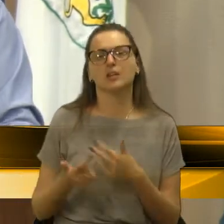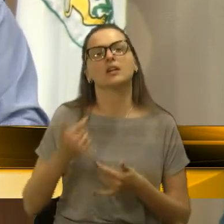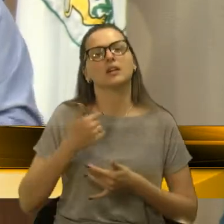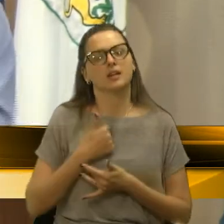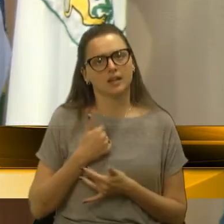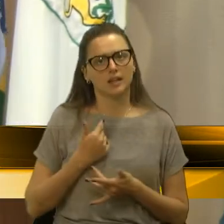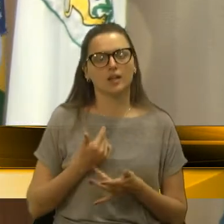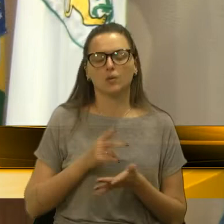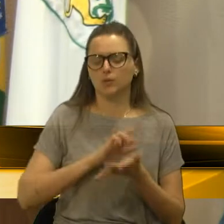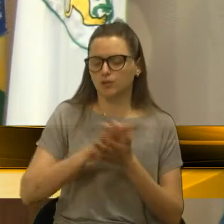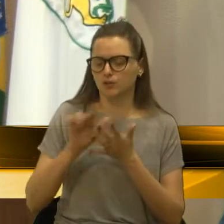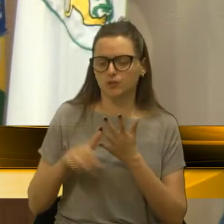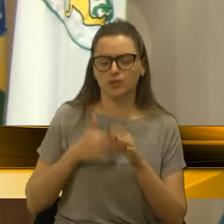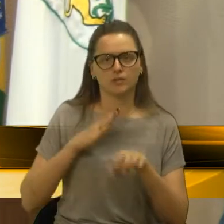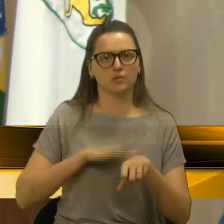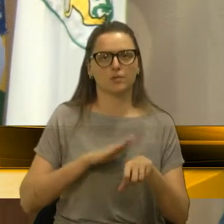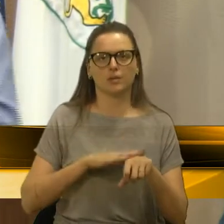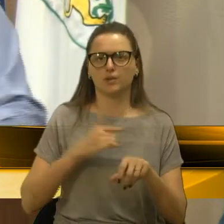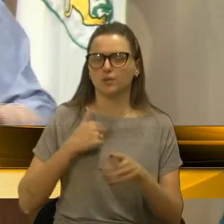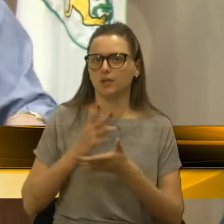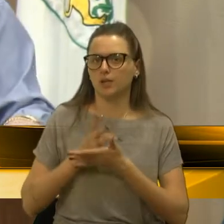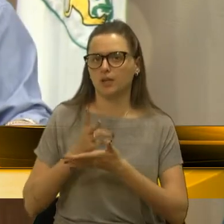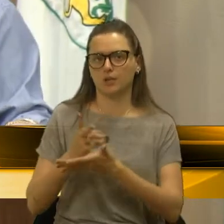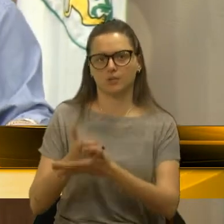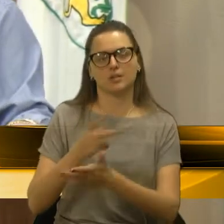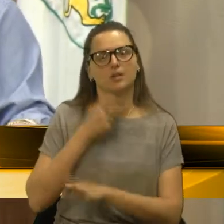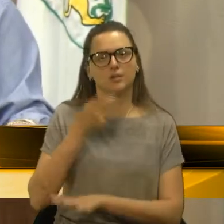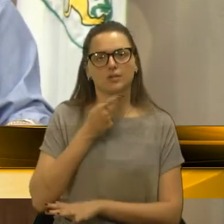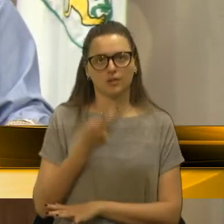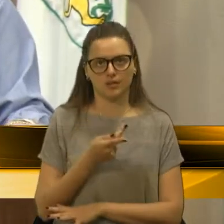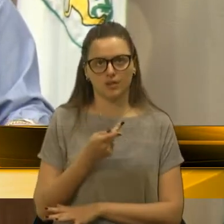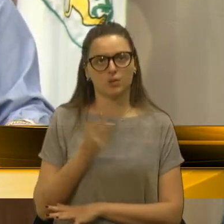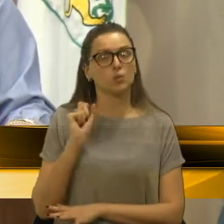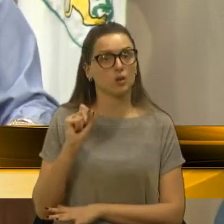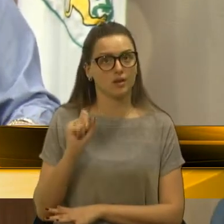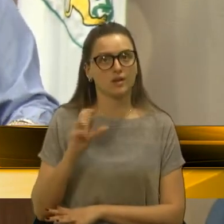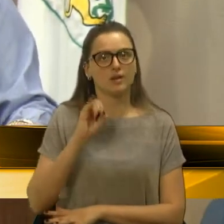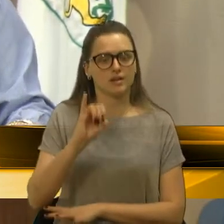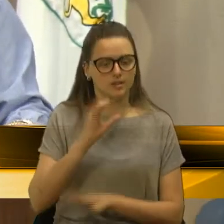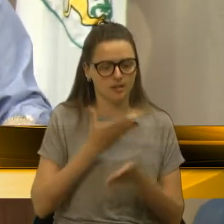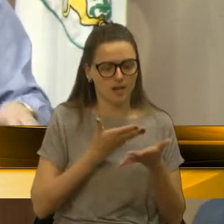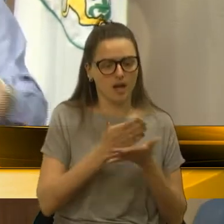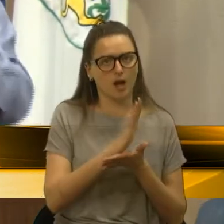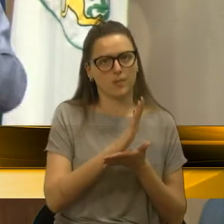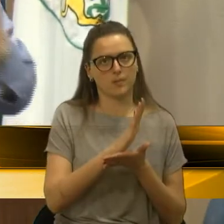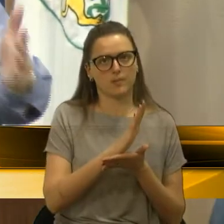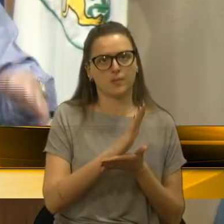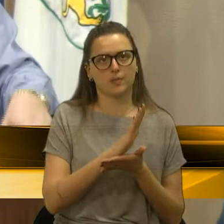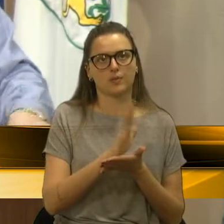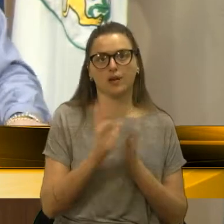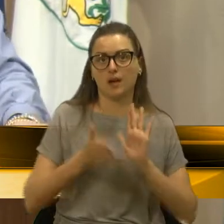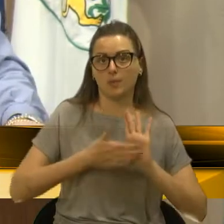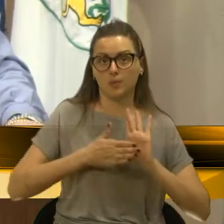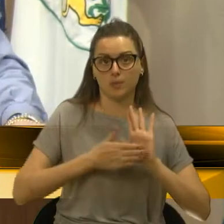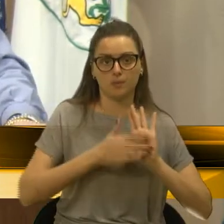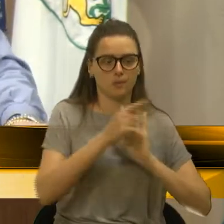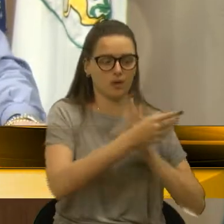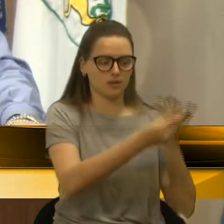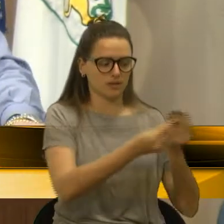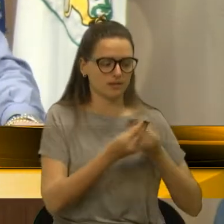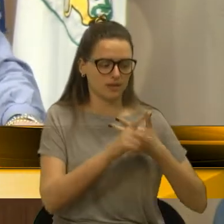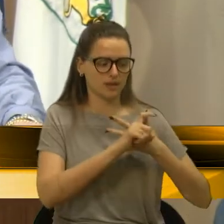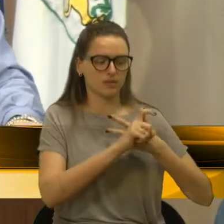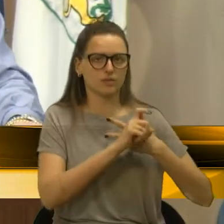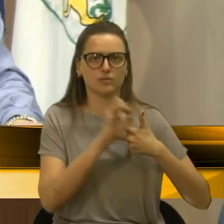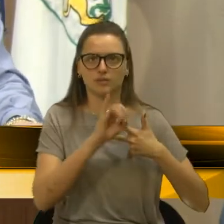muitas oportunidades, aqui tenho dito, né, que se aprovada o que as propostas que vêm do Executivo, se a